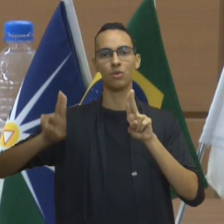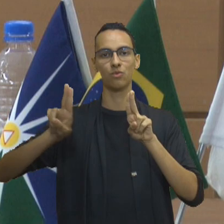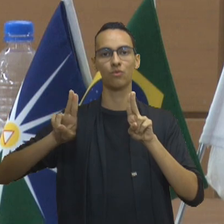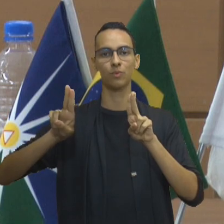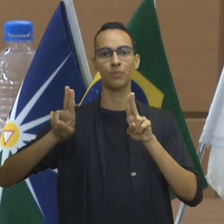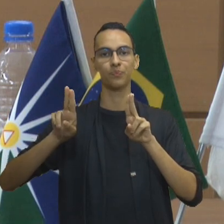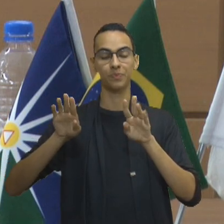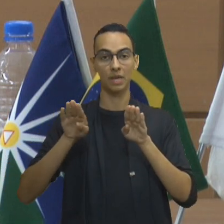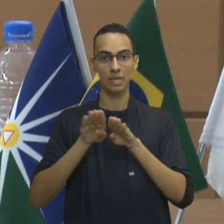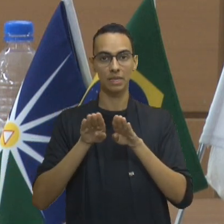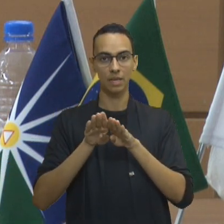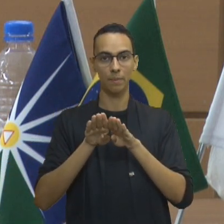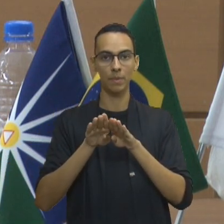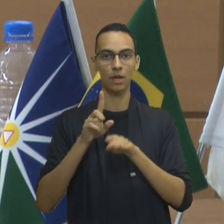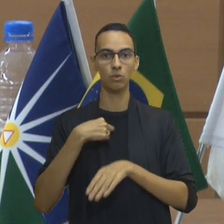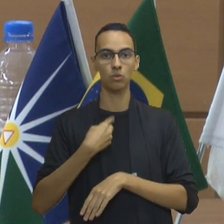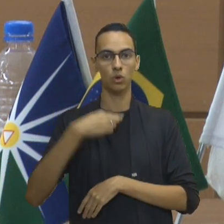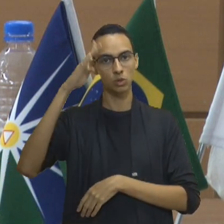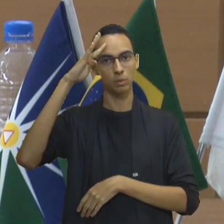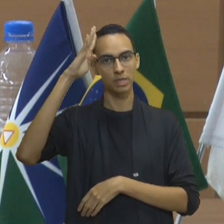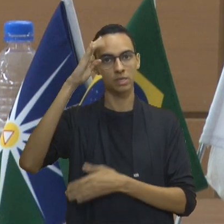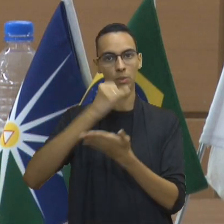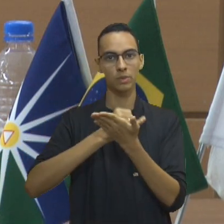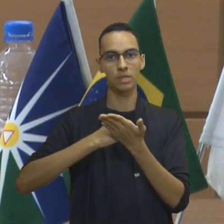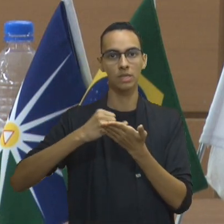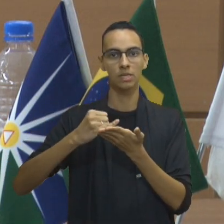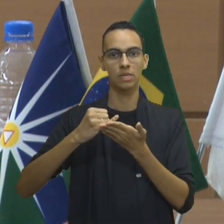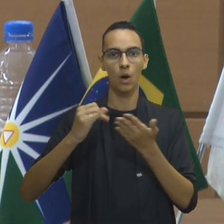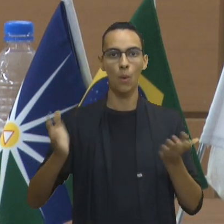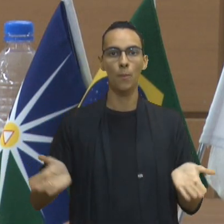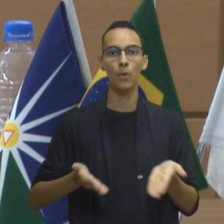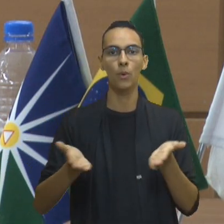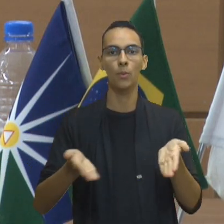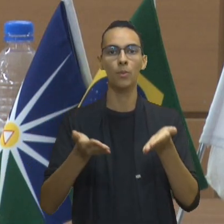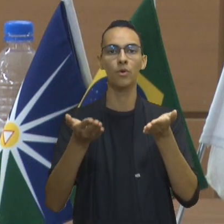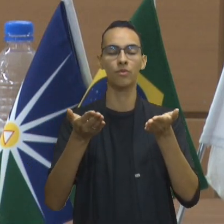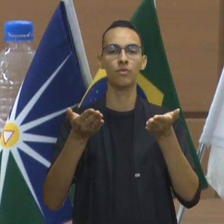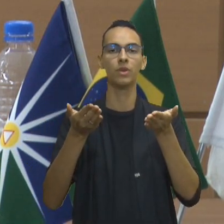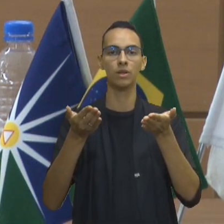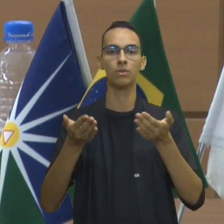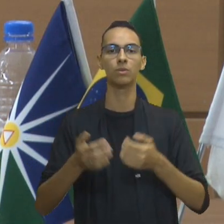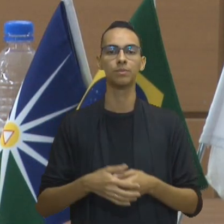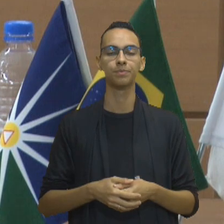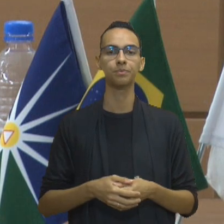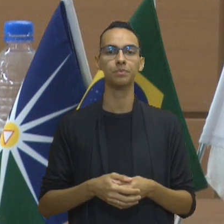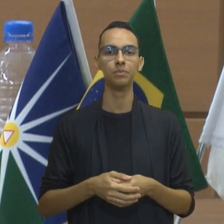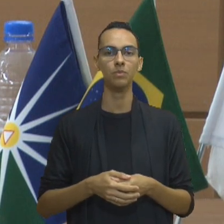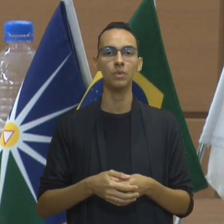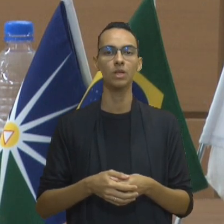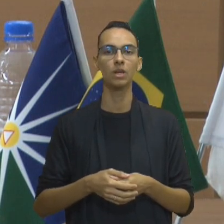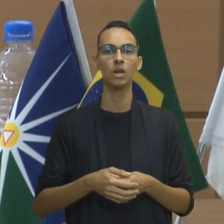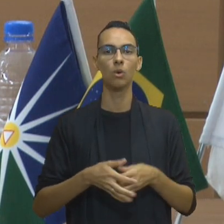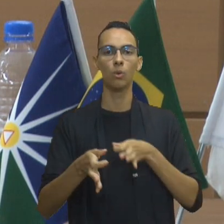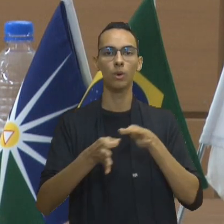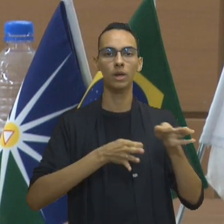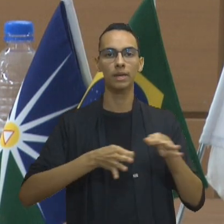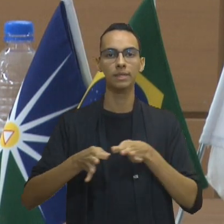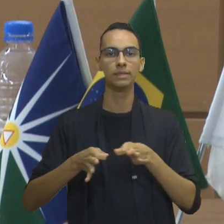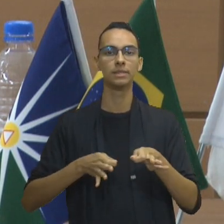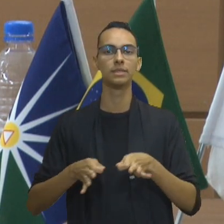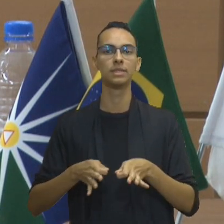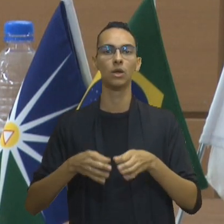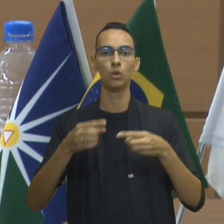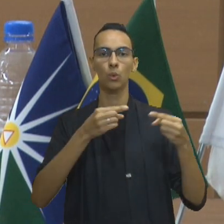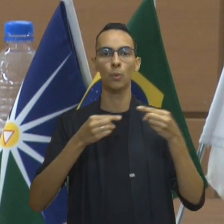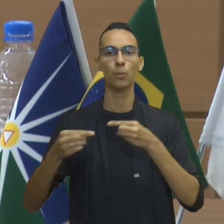Como medida inicial, promovemos e estamos, né, promovendo articulações